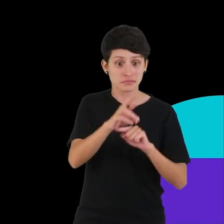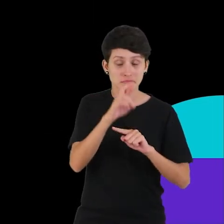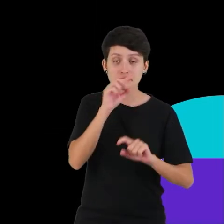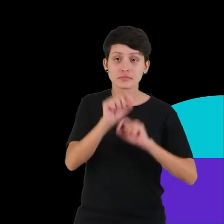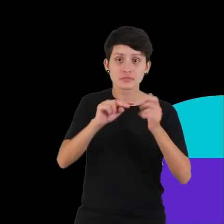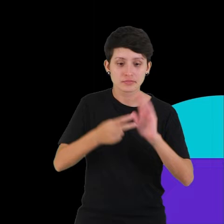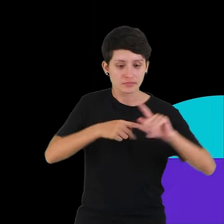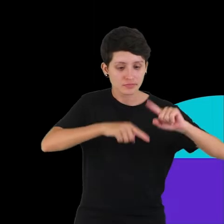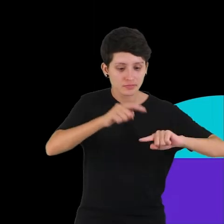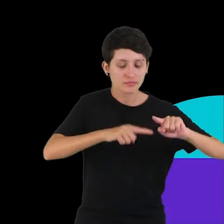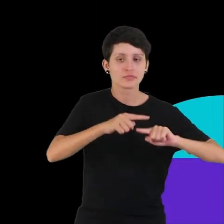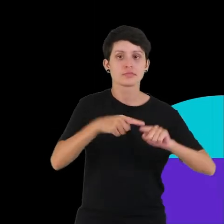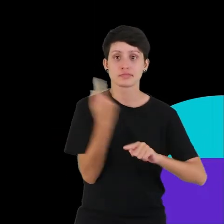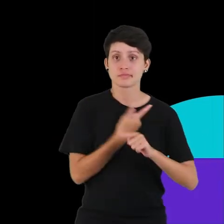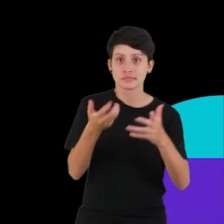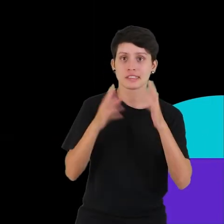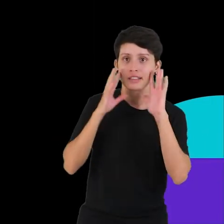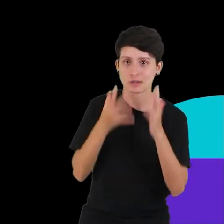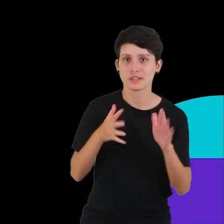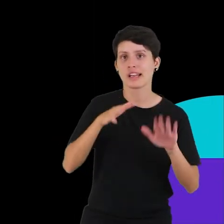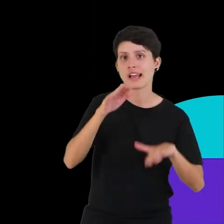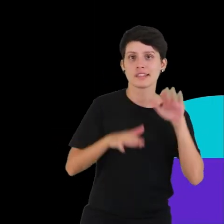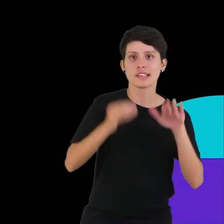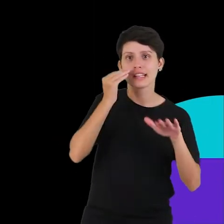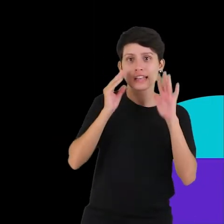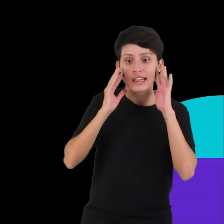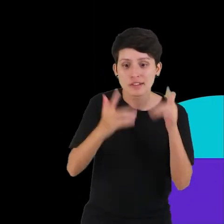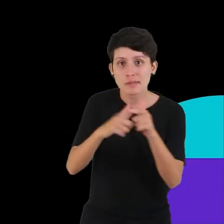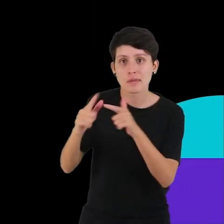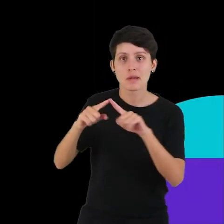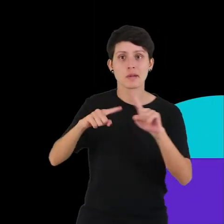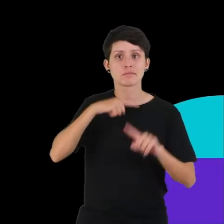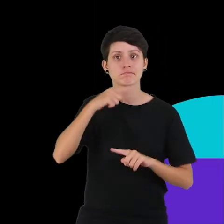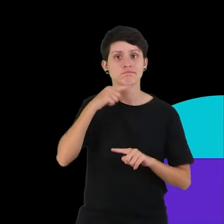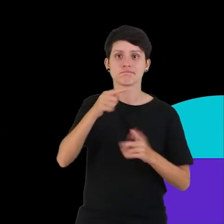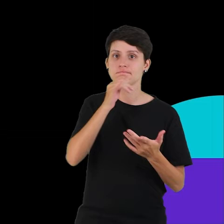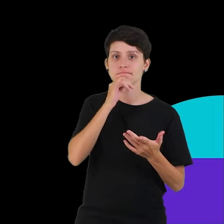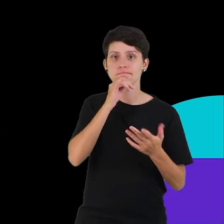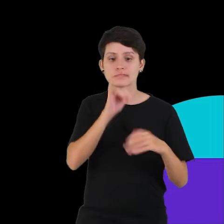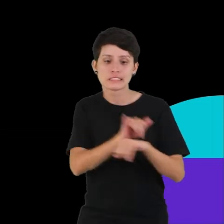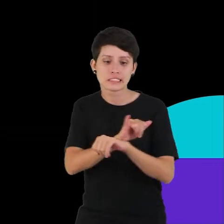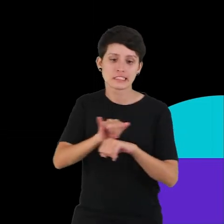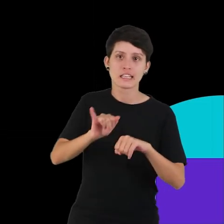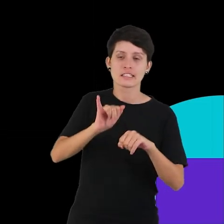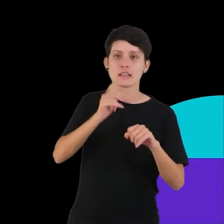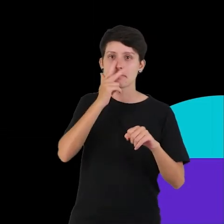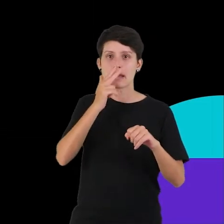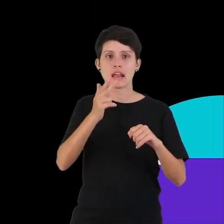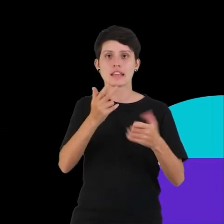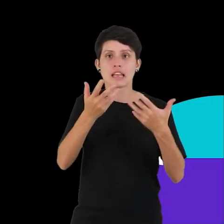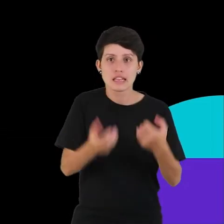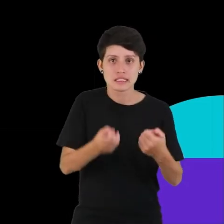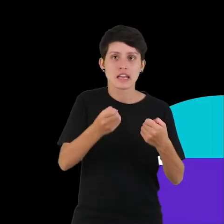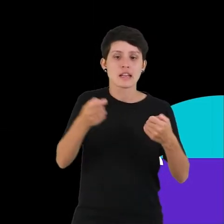ter. Esse resultado indesejado é o problema que a gente quer resolver. Muitas vezes a gente tenta resolver o problema em si, né? Então, a gente vai atrás de